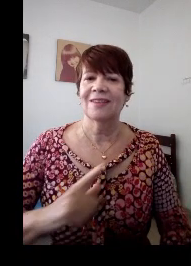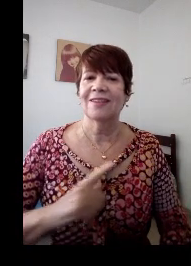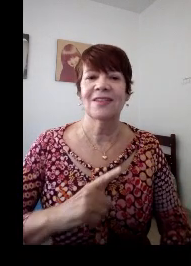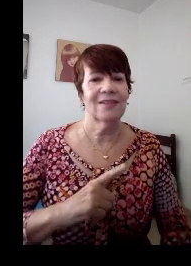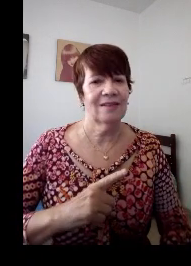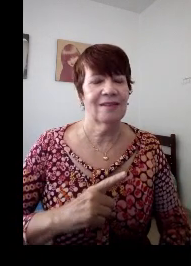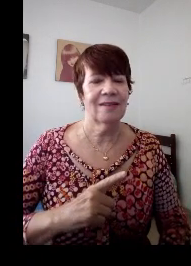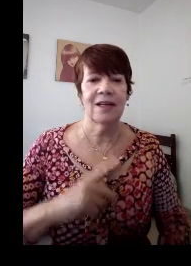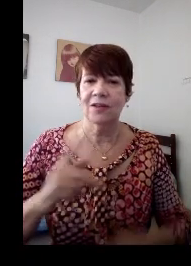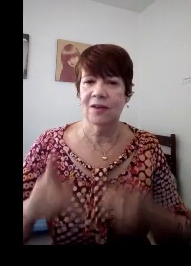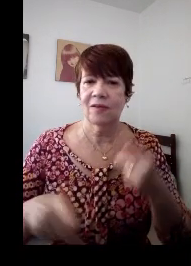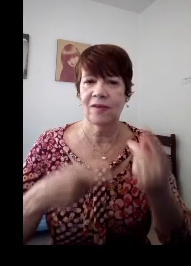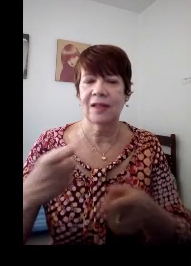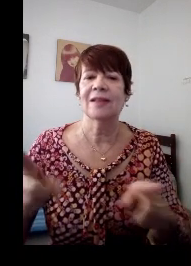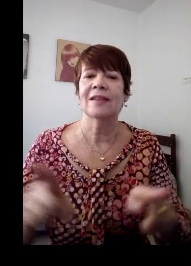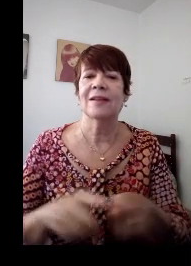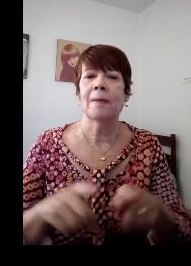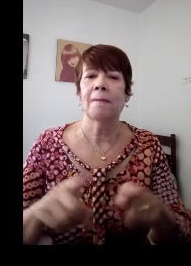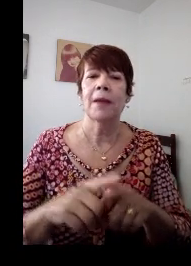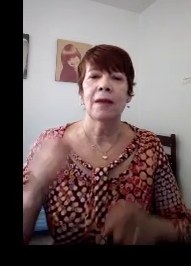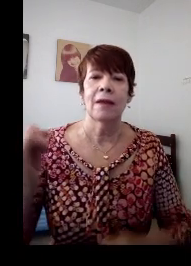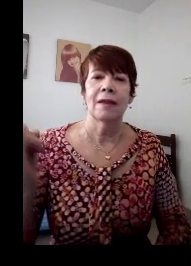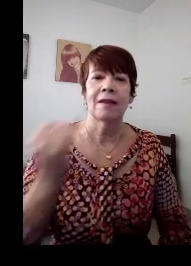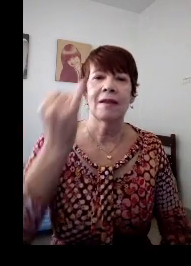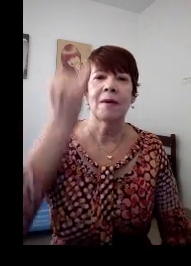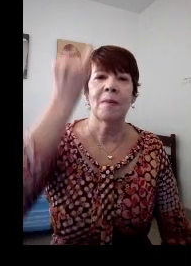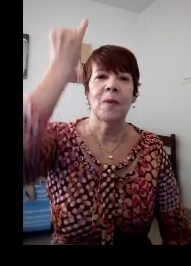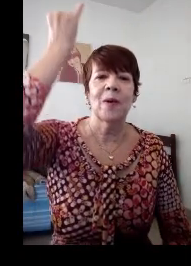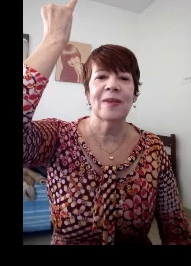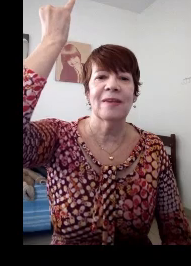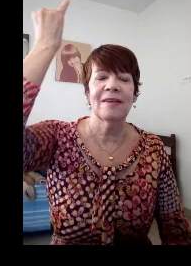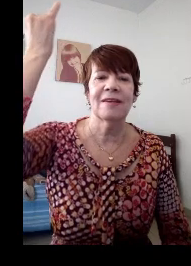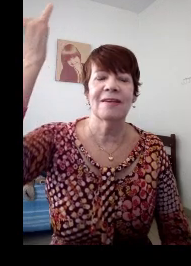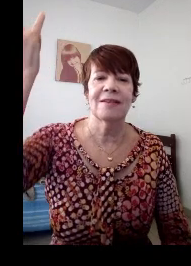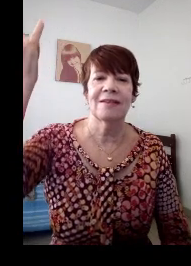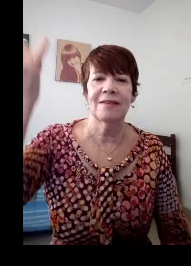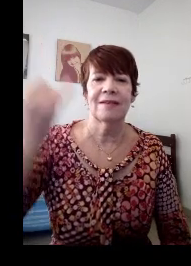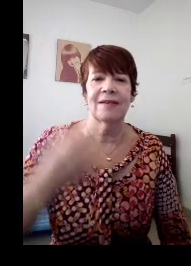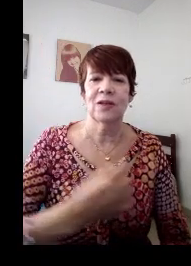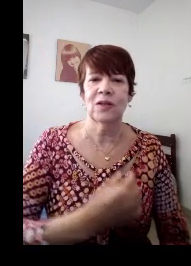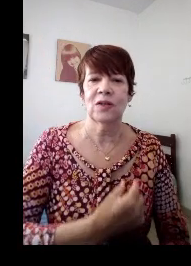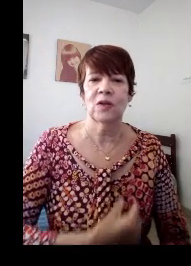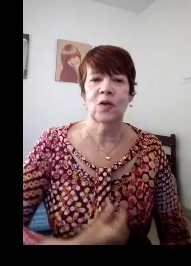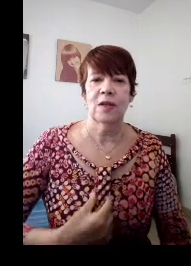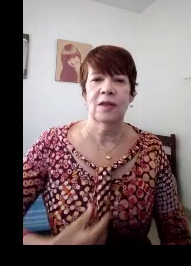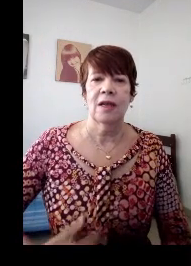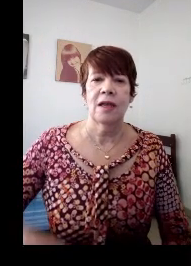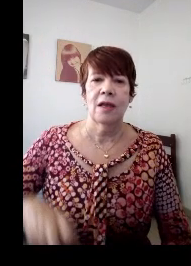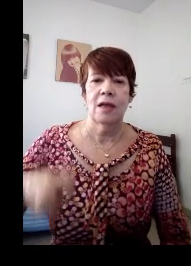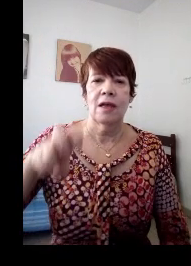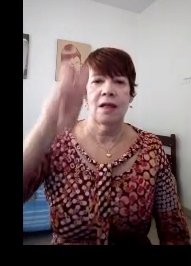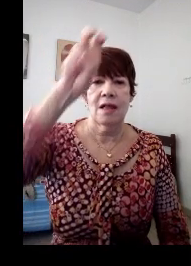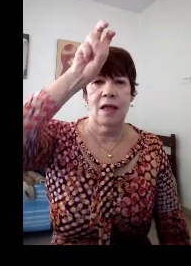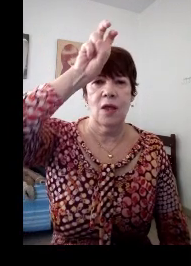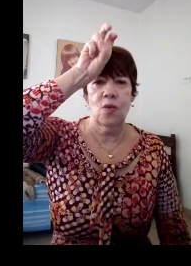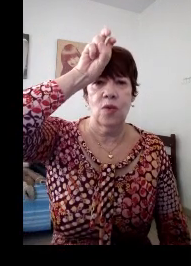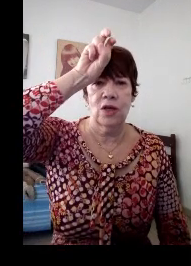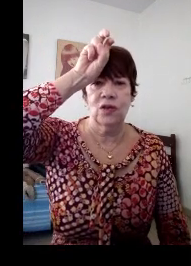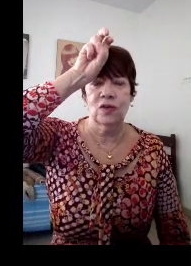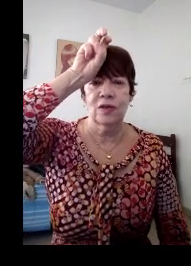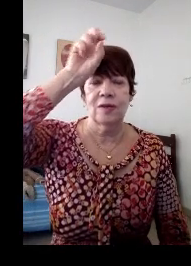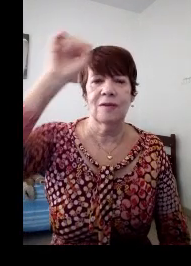Vocês já perceberam, nós já falamos da importância que ele tinha ali no Egito,